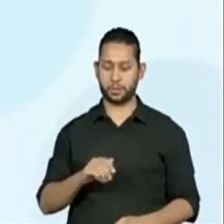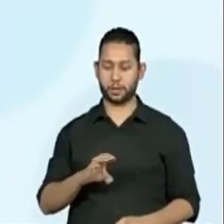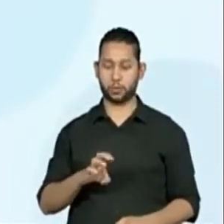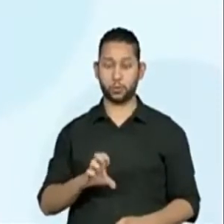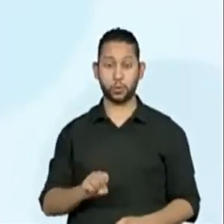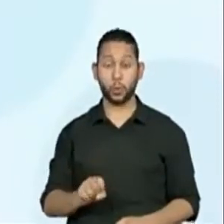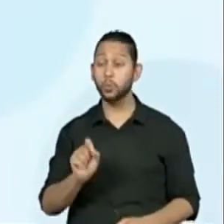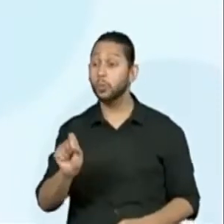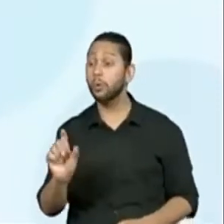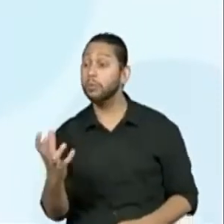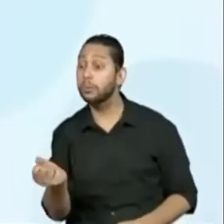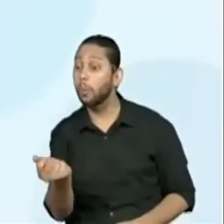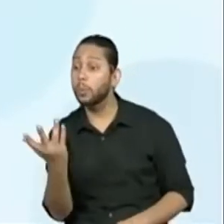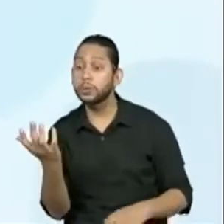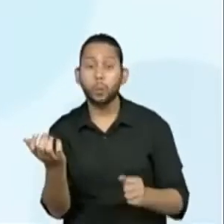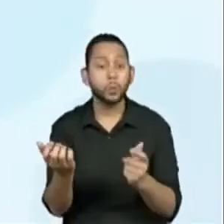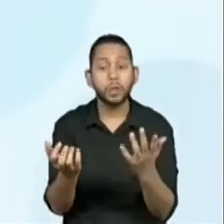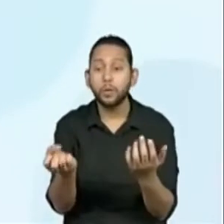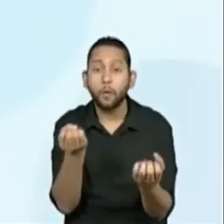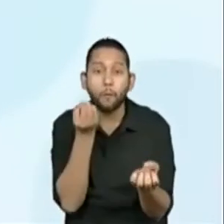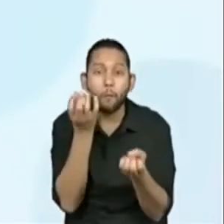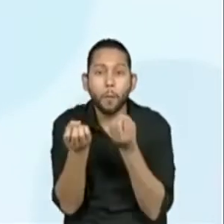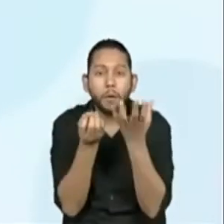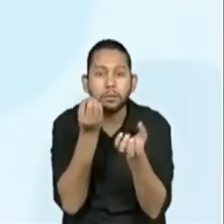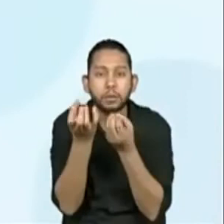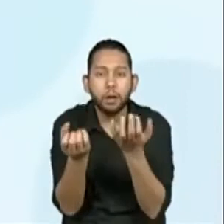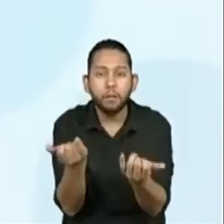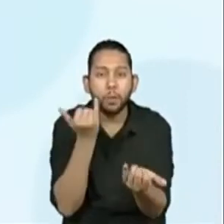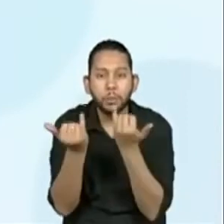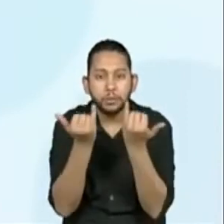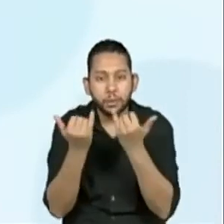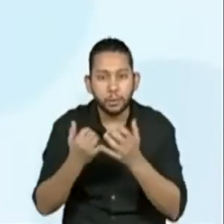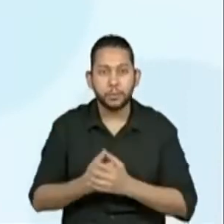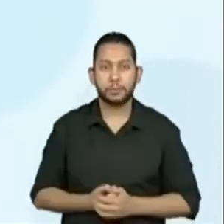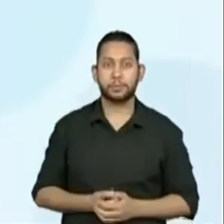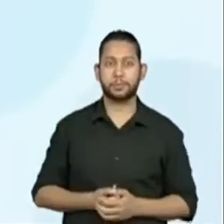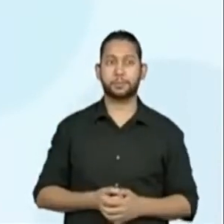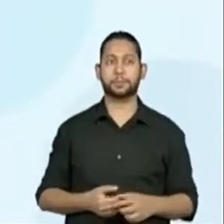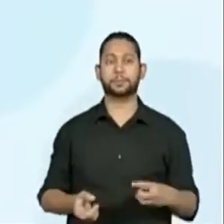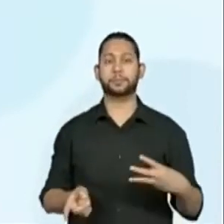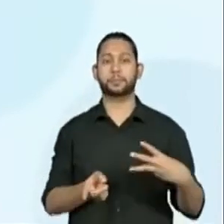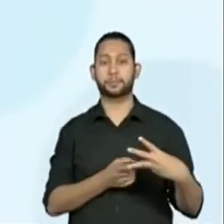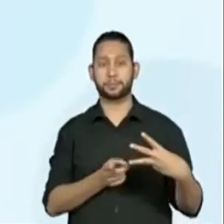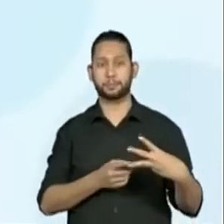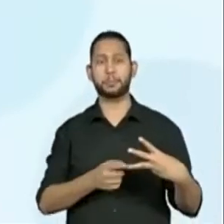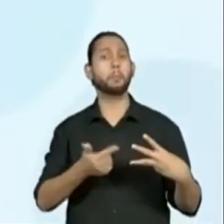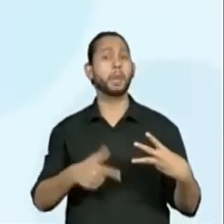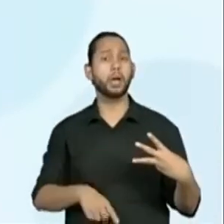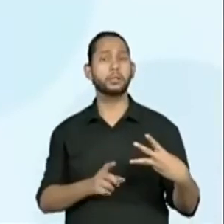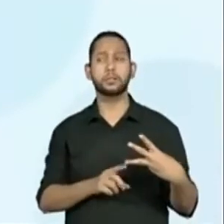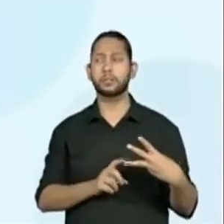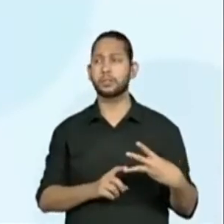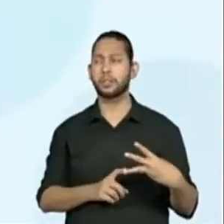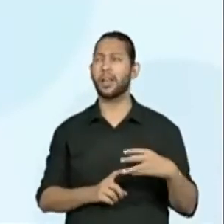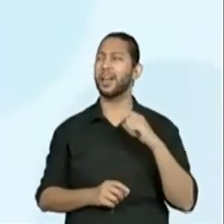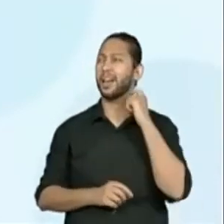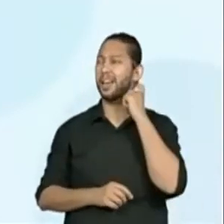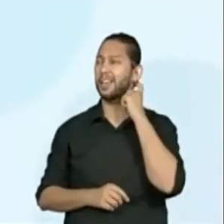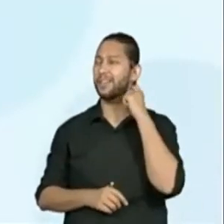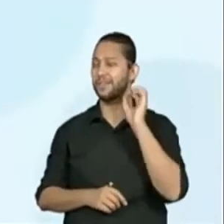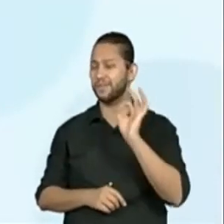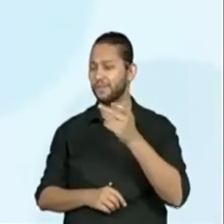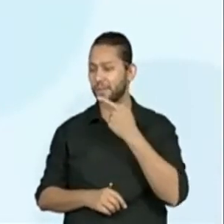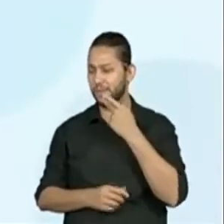a identificar Quais são as informações pertinentes que mais Ah eu tenho que